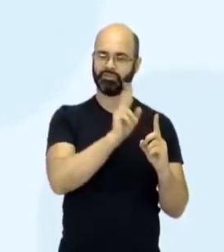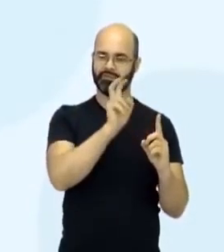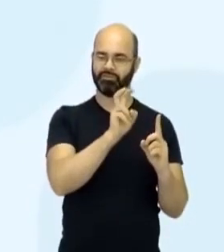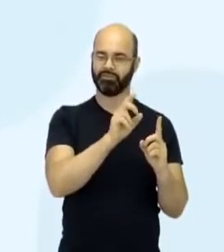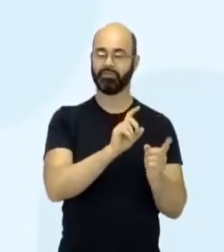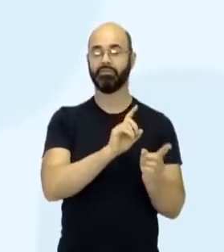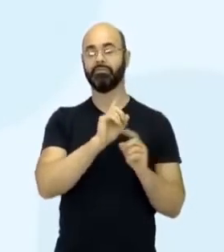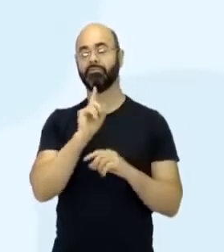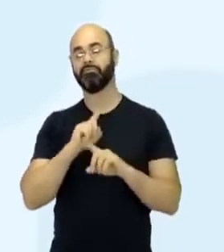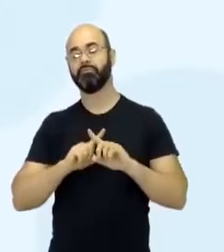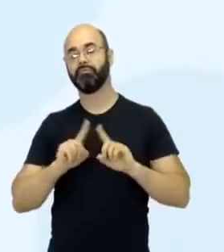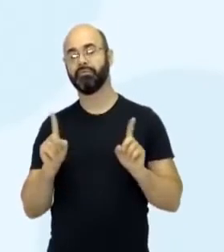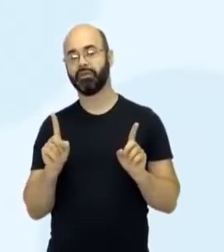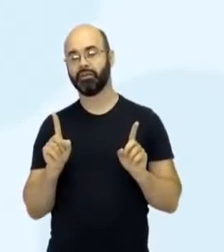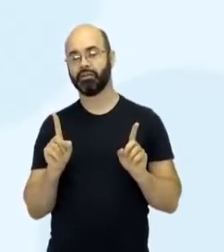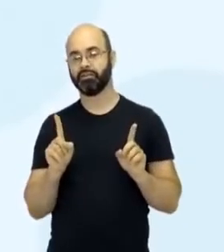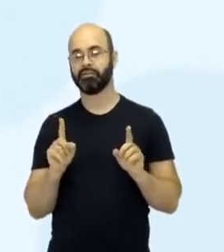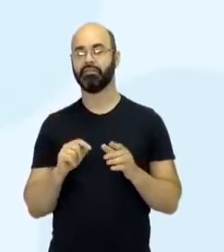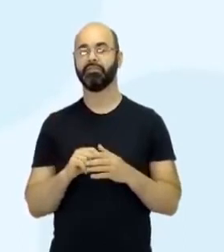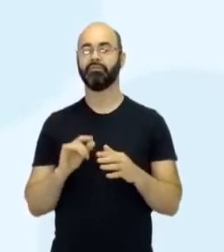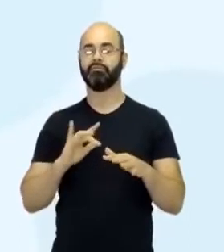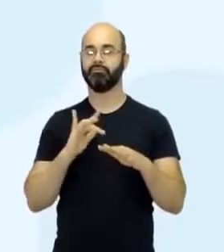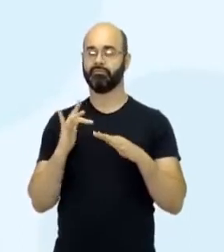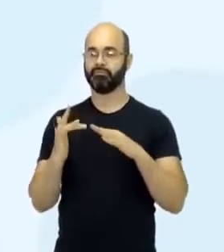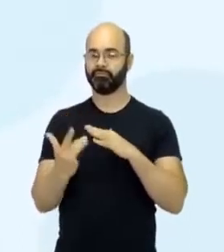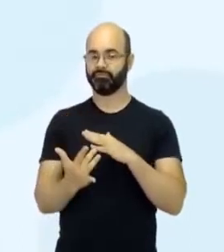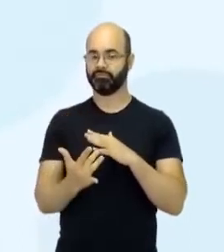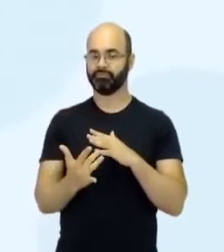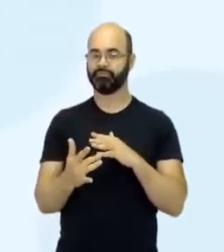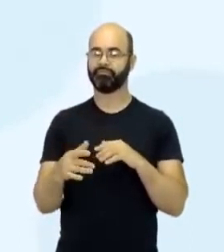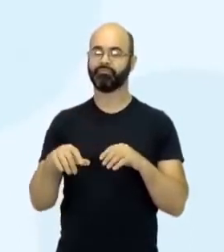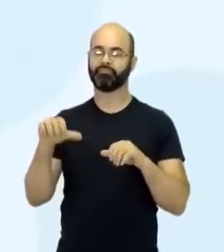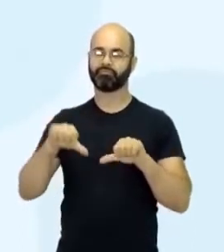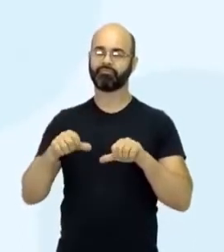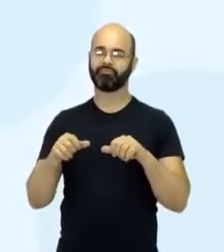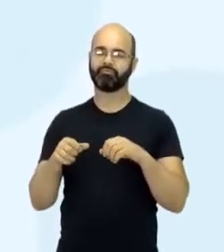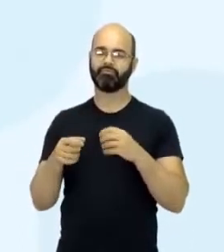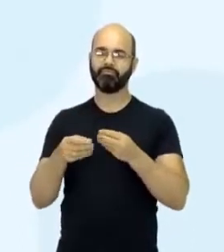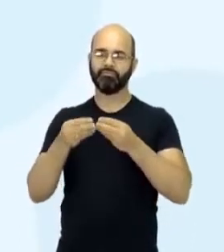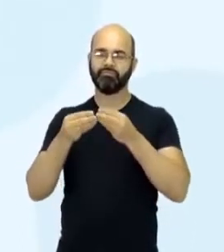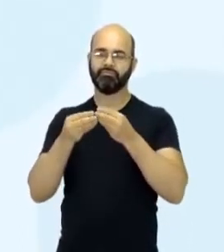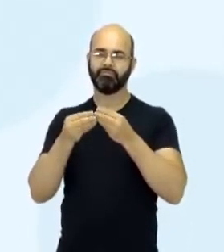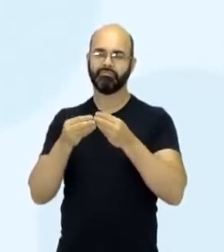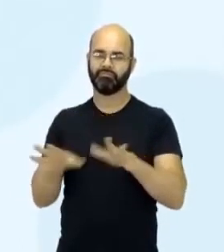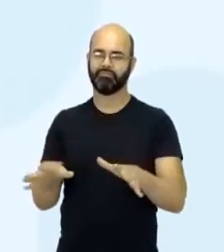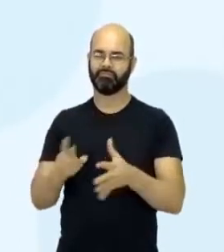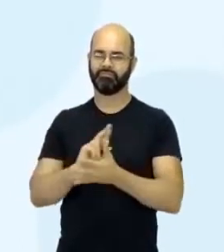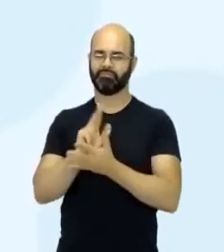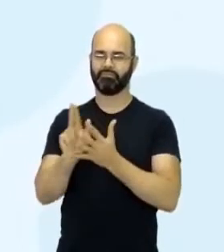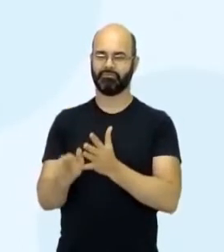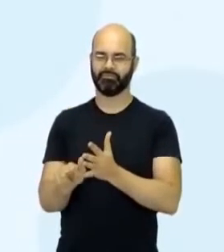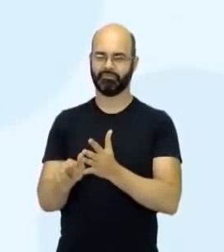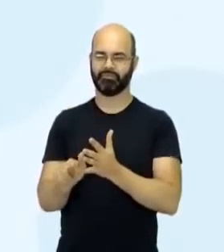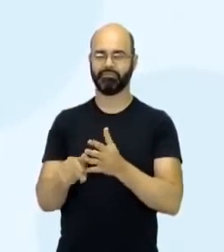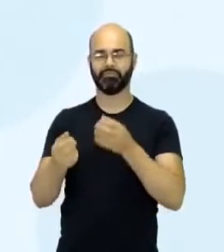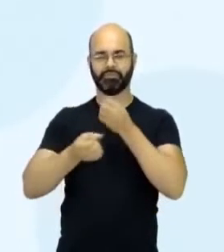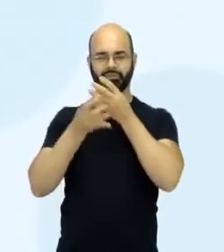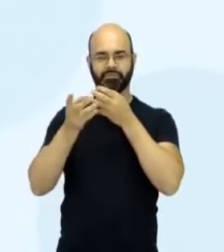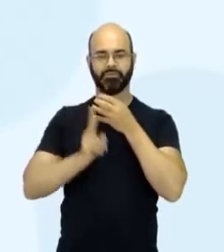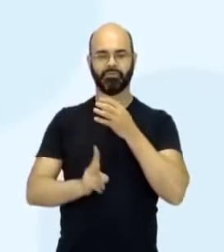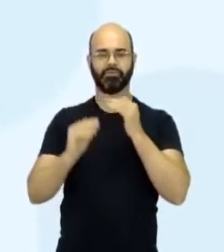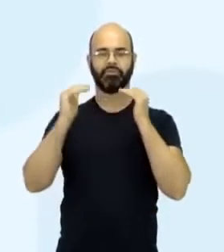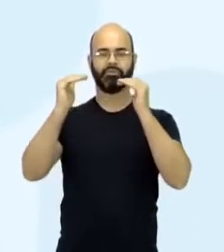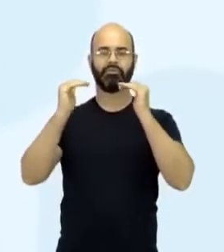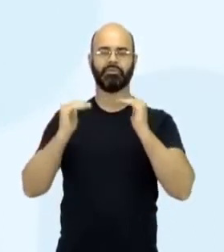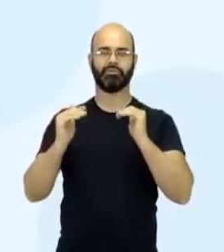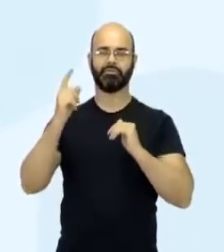no entanto, as redes sociais trouxeram diversas consequências negativas. E aí ele vai desenvolver essa informação,